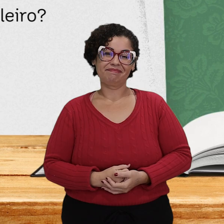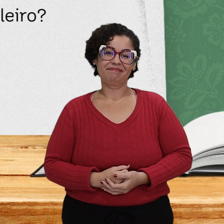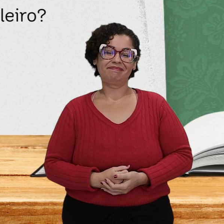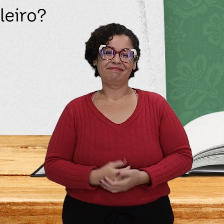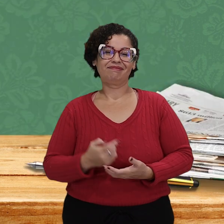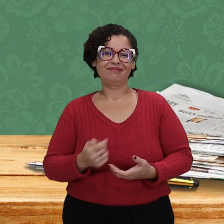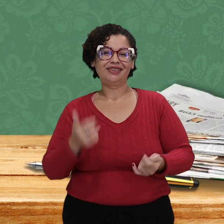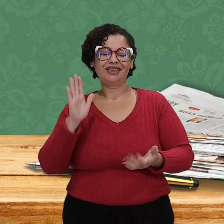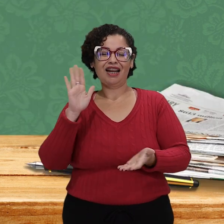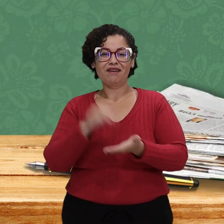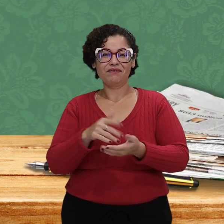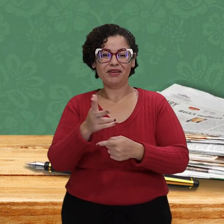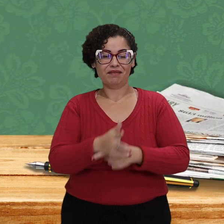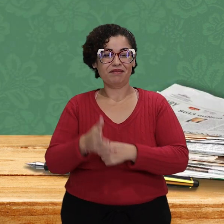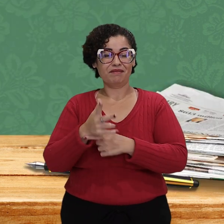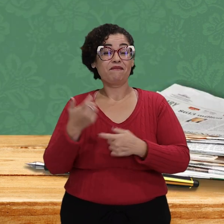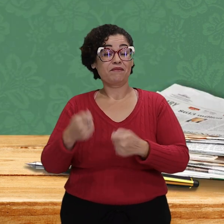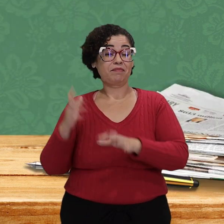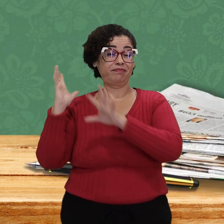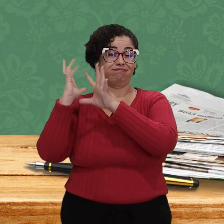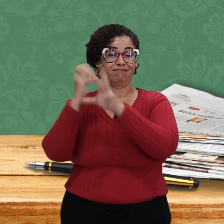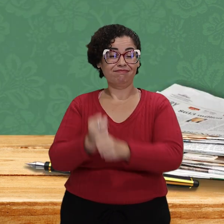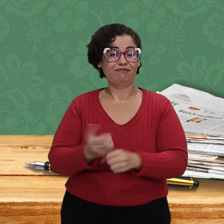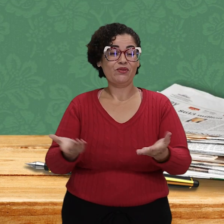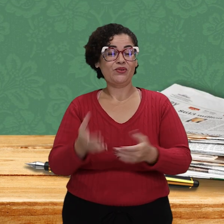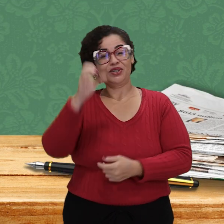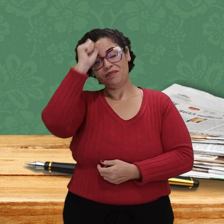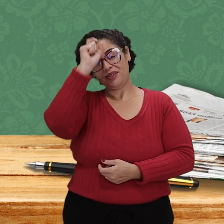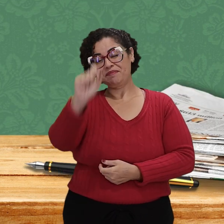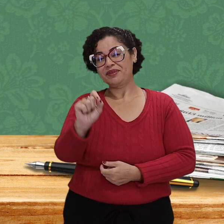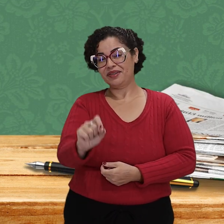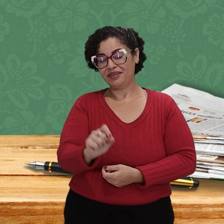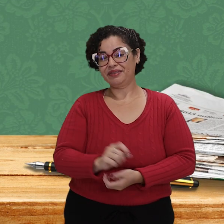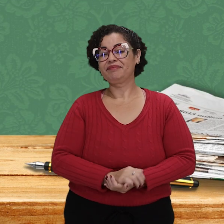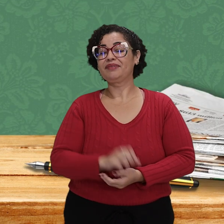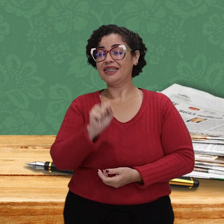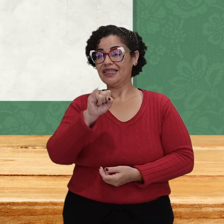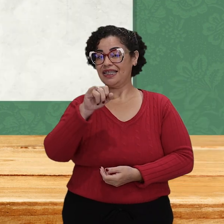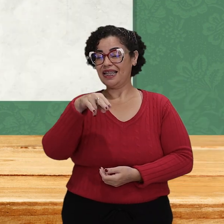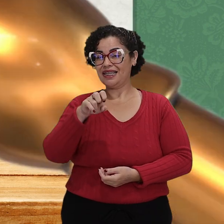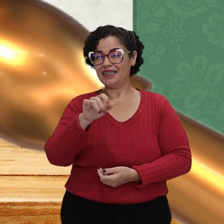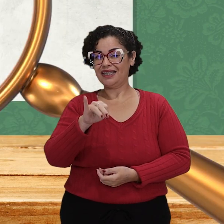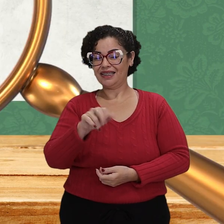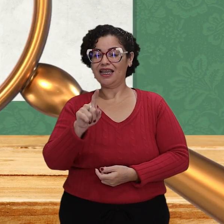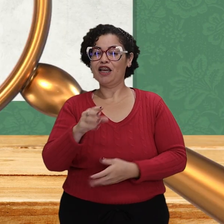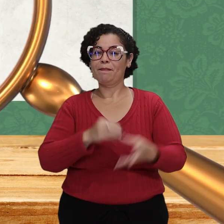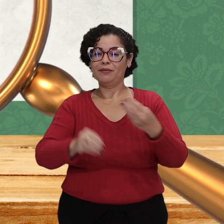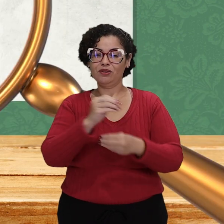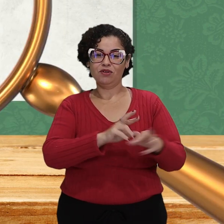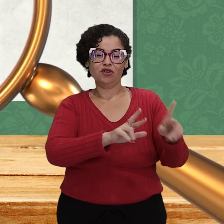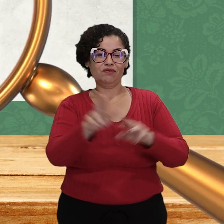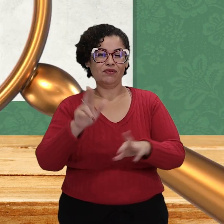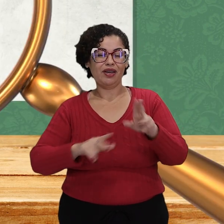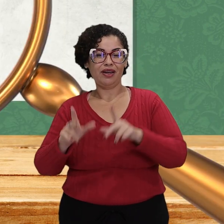Bem, estamos chegando ao fim dessa videoaula, então vamos recapitular o que aprendemos hoje. A sinestesia é a mistura